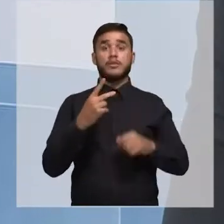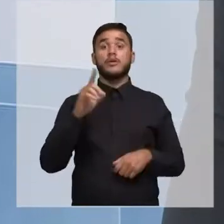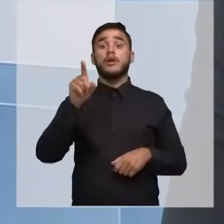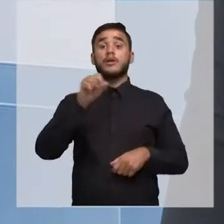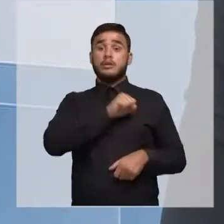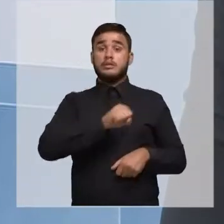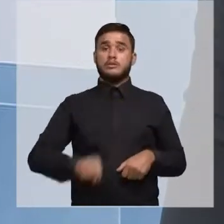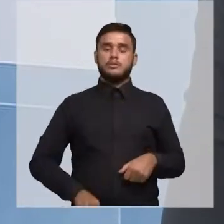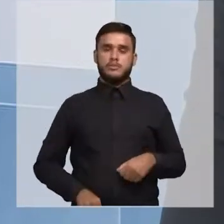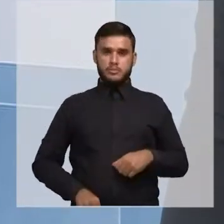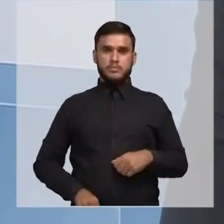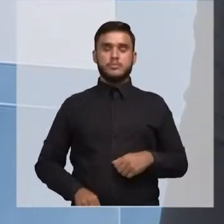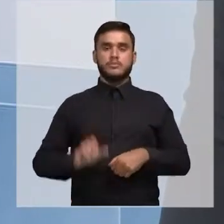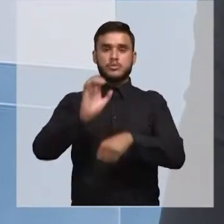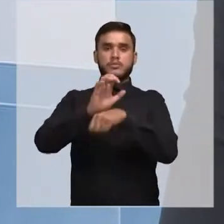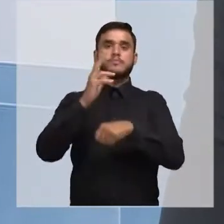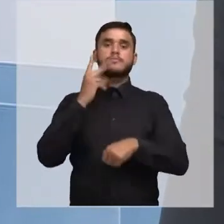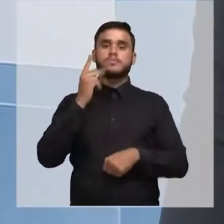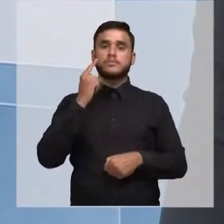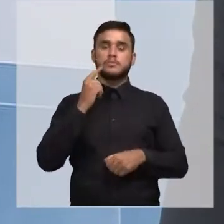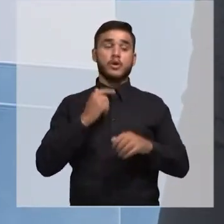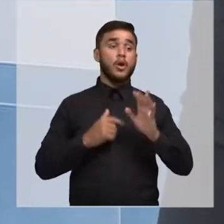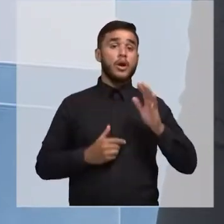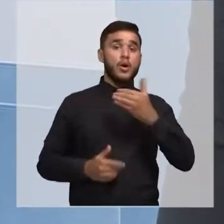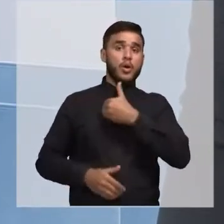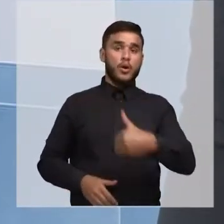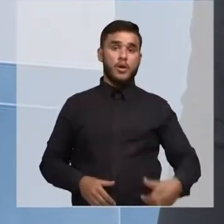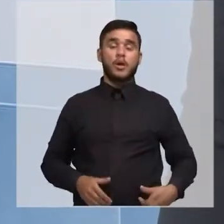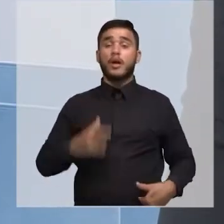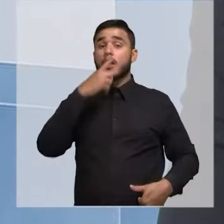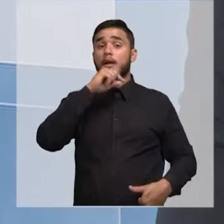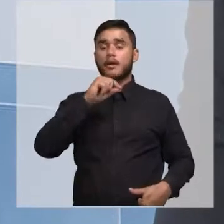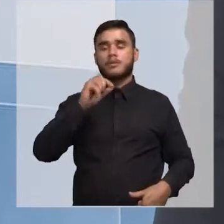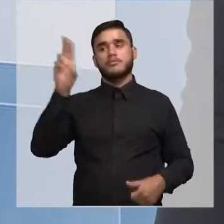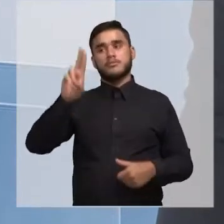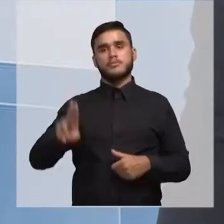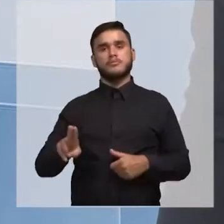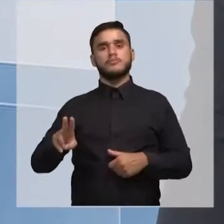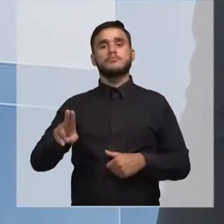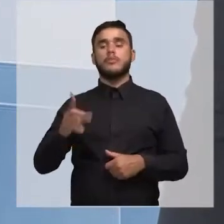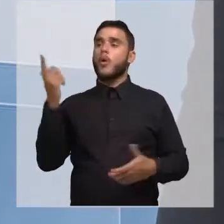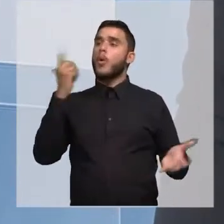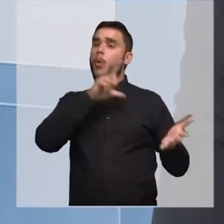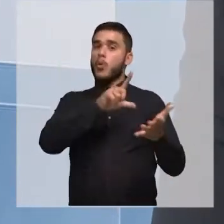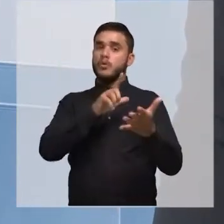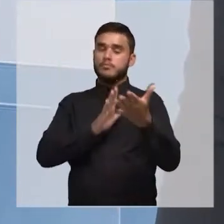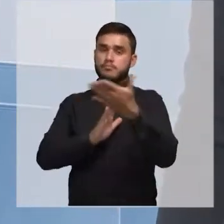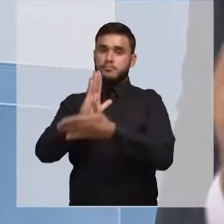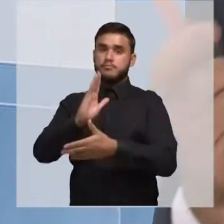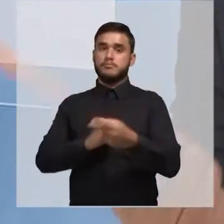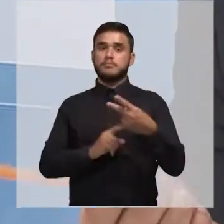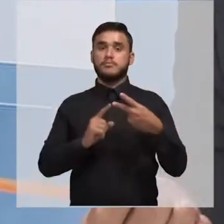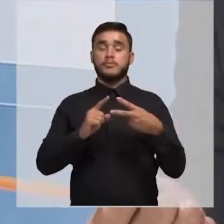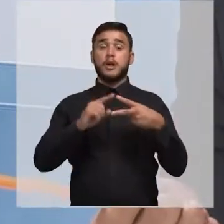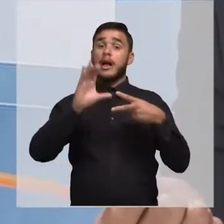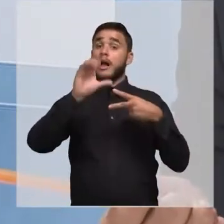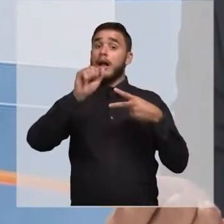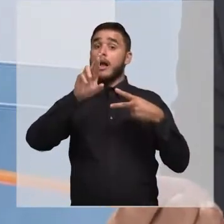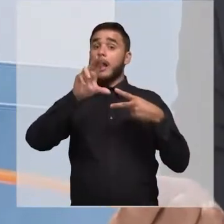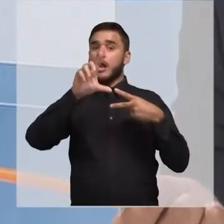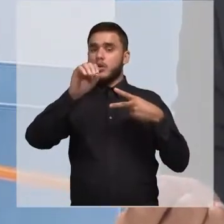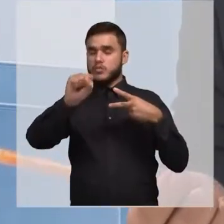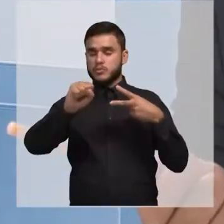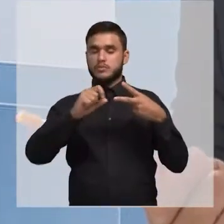eleito sem um governador eleito. Foi Carlos Gereissati, lá atrás, e Tasso Gereissati, agora. E